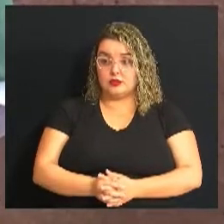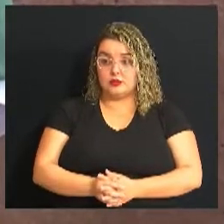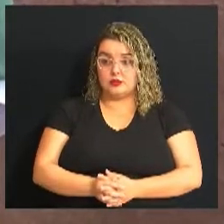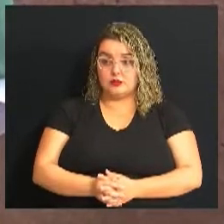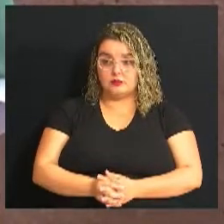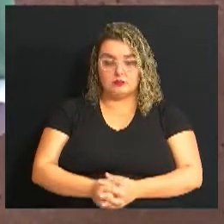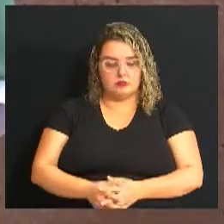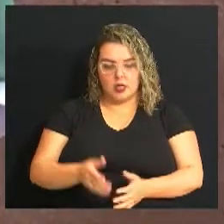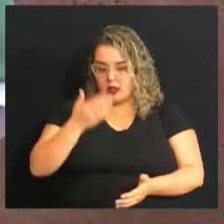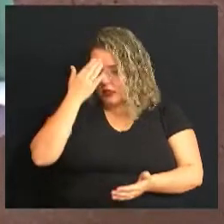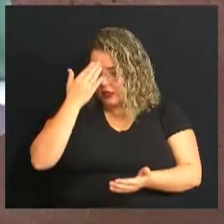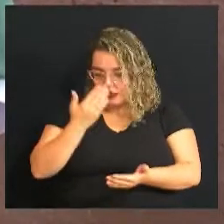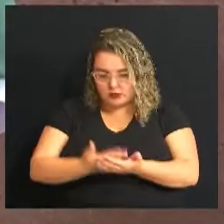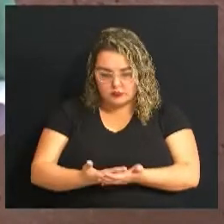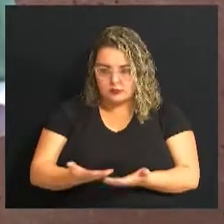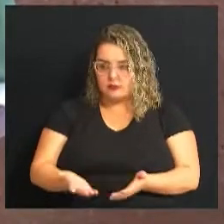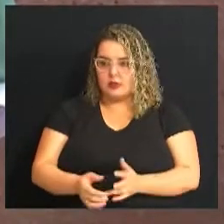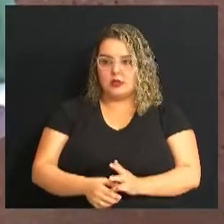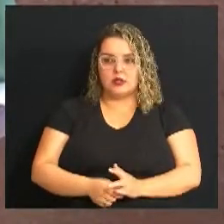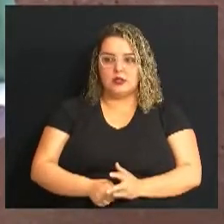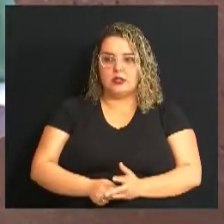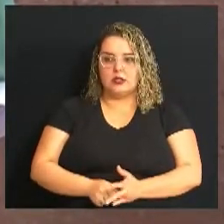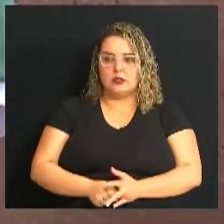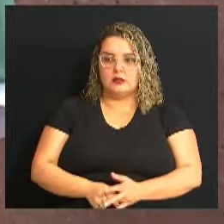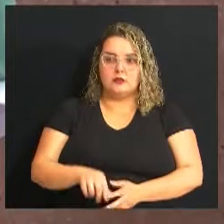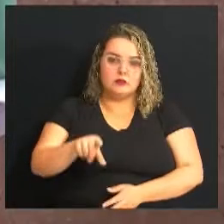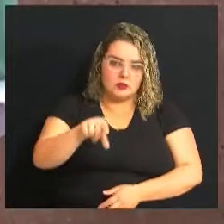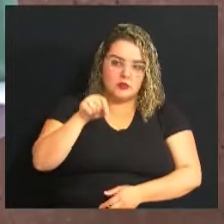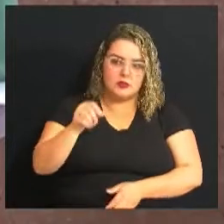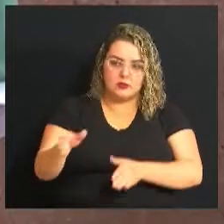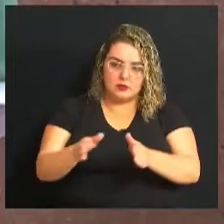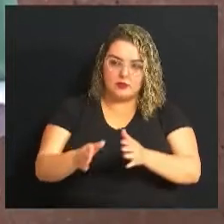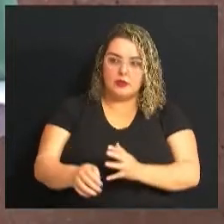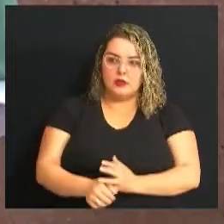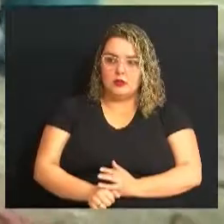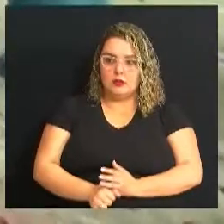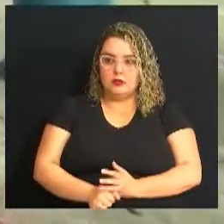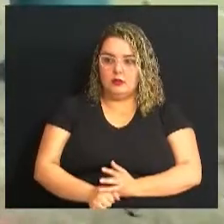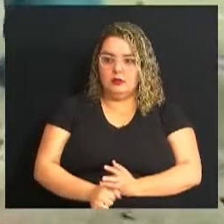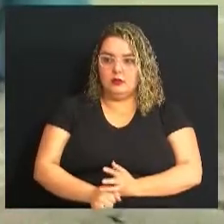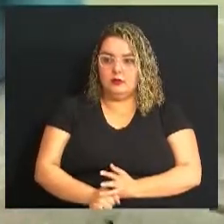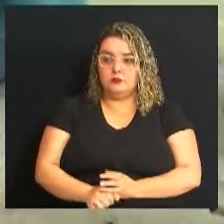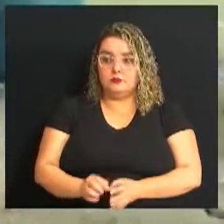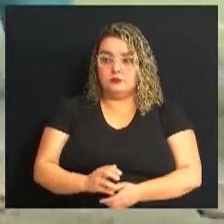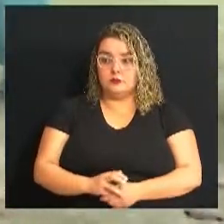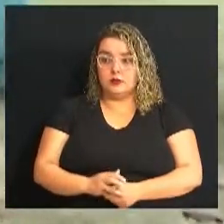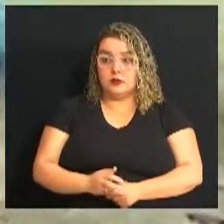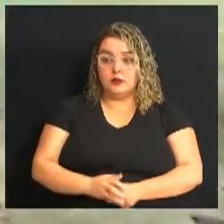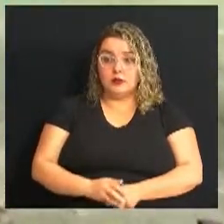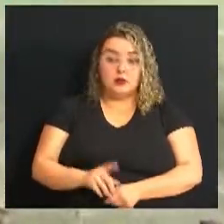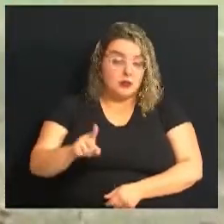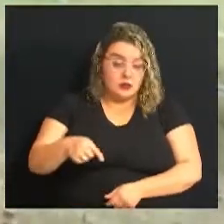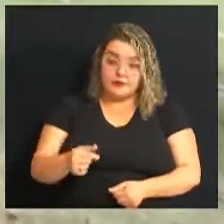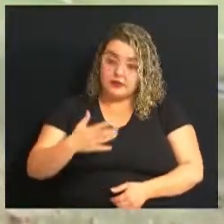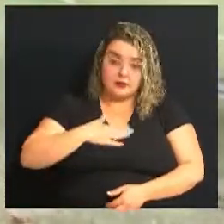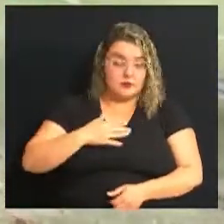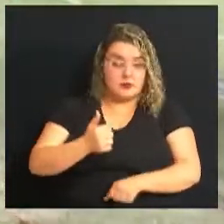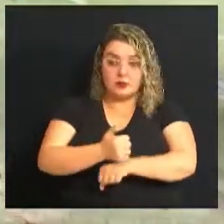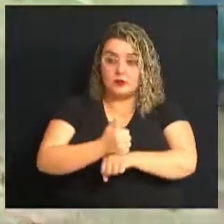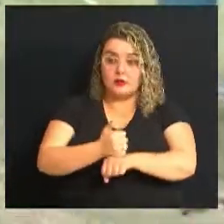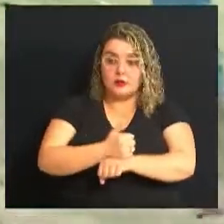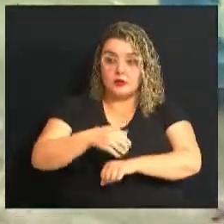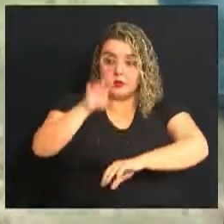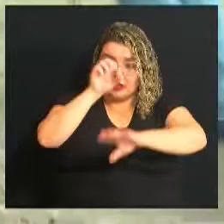abracei, entendeu? Como opção de momento e fiz dela a minha profissão,